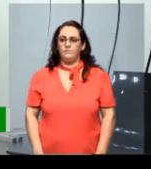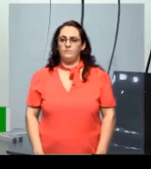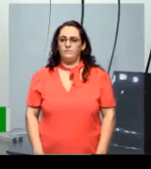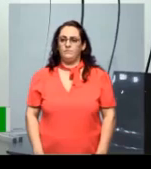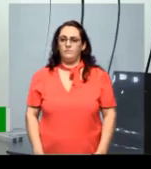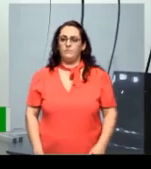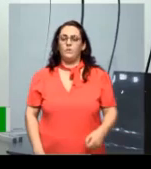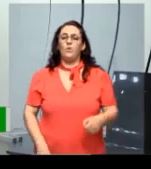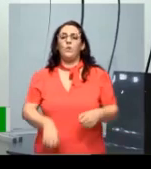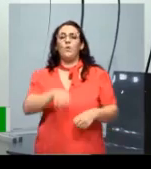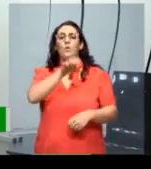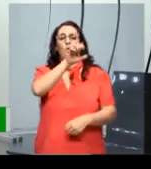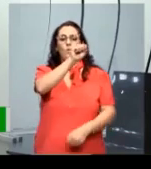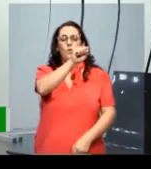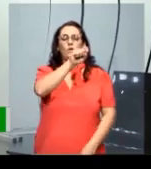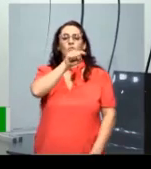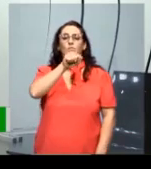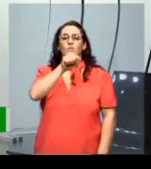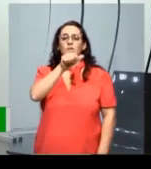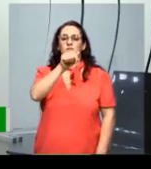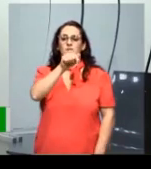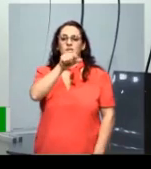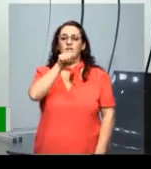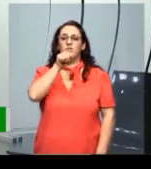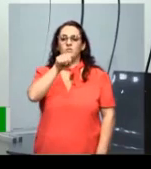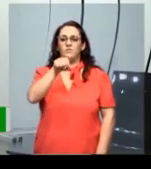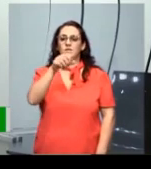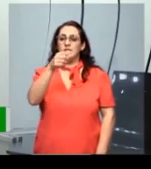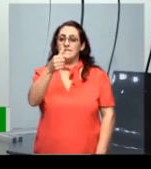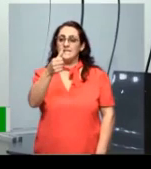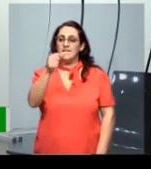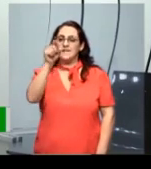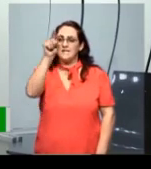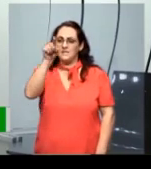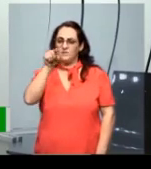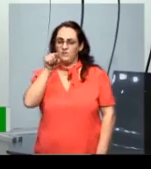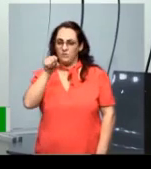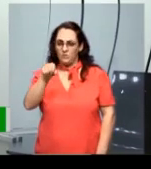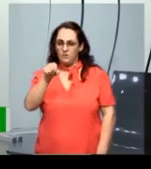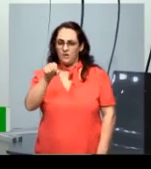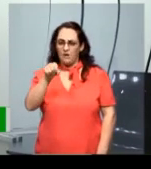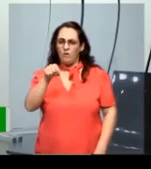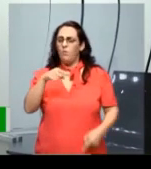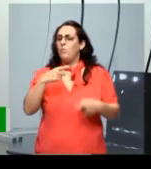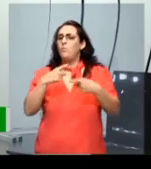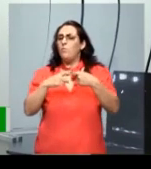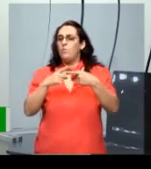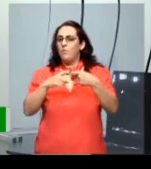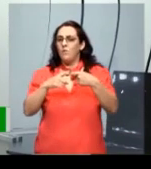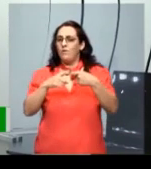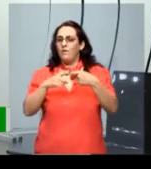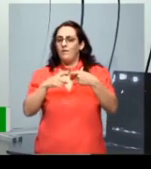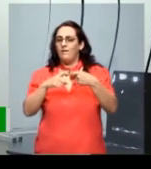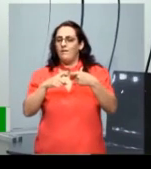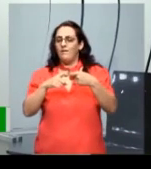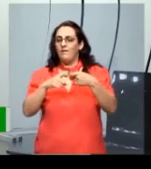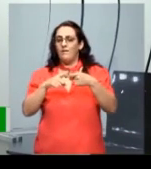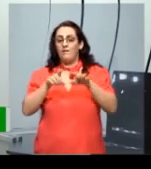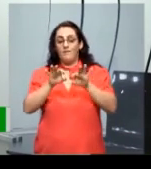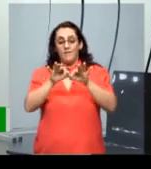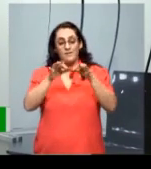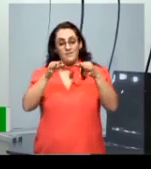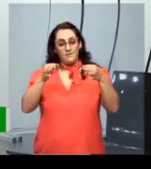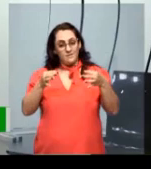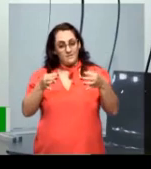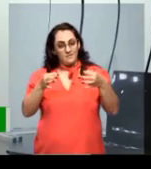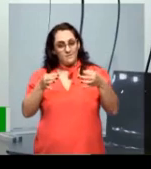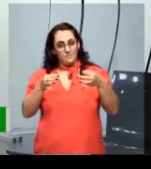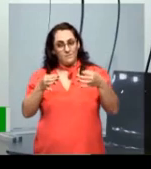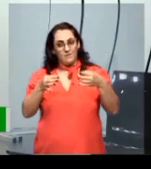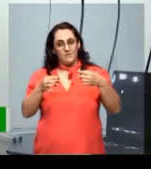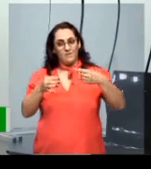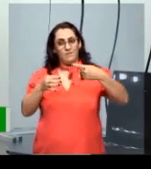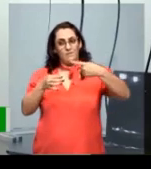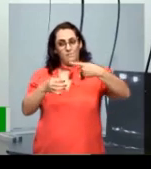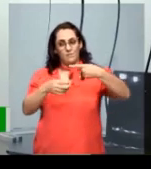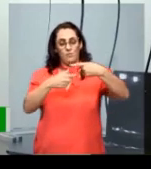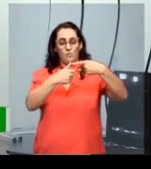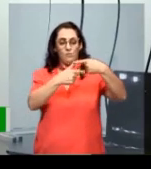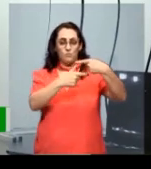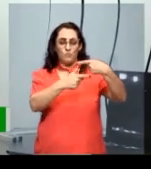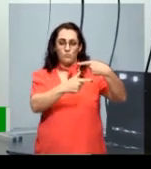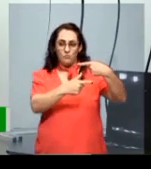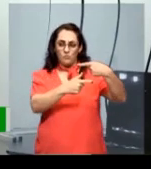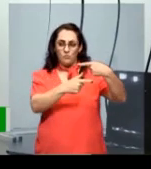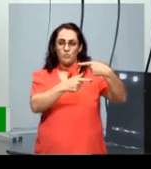vezes 7 vezes 6 fatorial. Por que 6 fatorial? Porque o 6 fatorial aqui é menor. 8 menos 2, 6